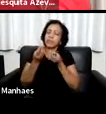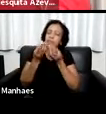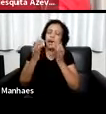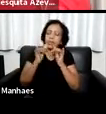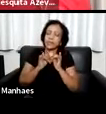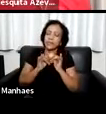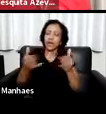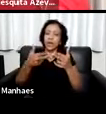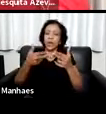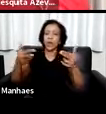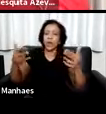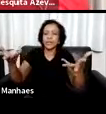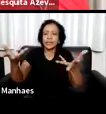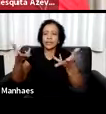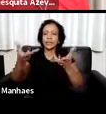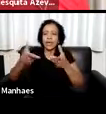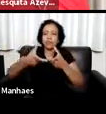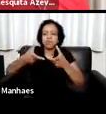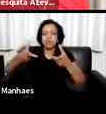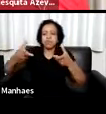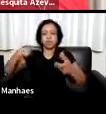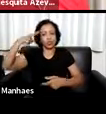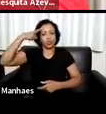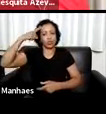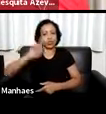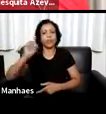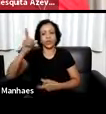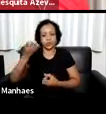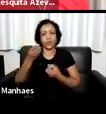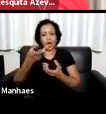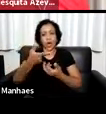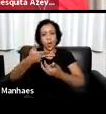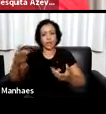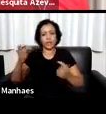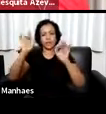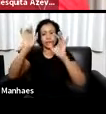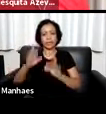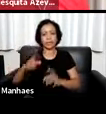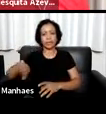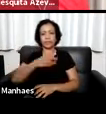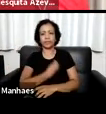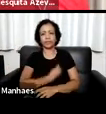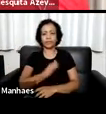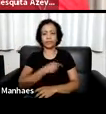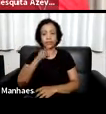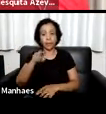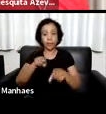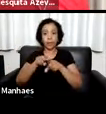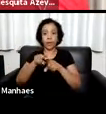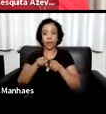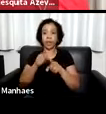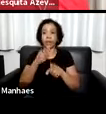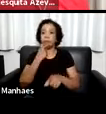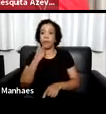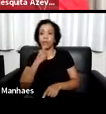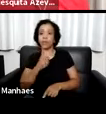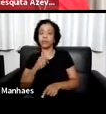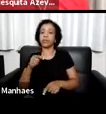e firmes que não sabes. E você, meu irmão, minha irmã, que faz parte da Igreja do Senhor Jesus